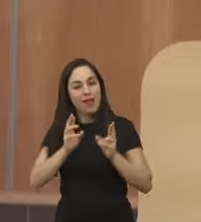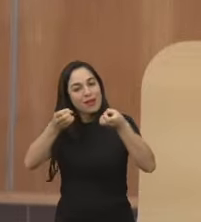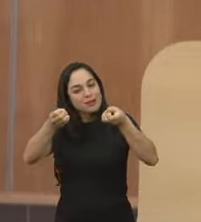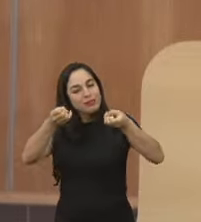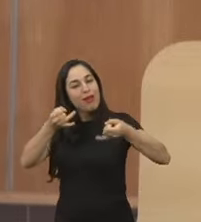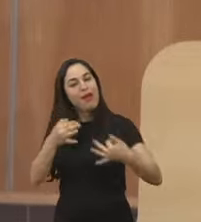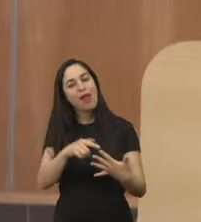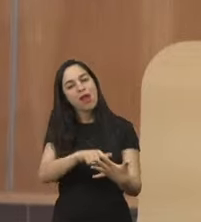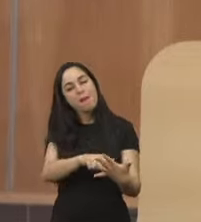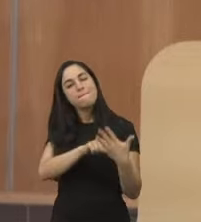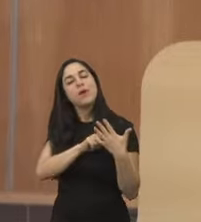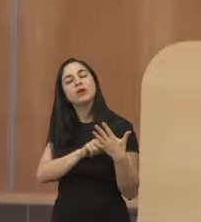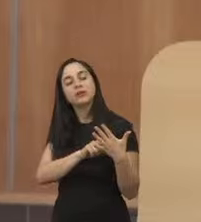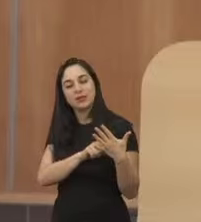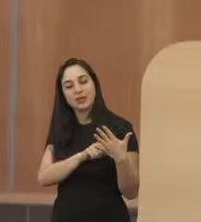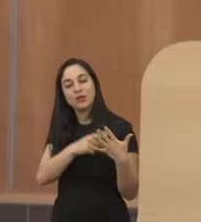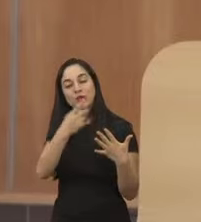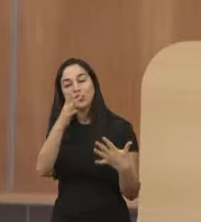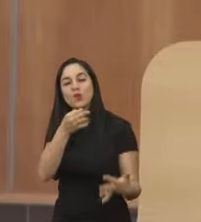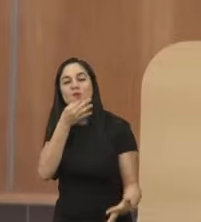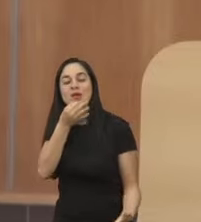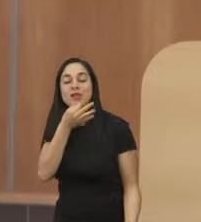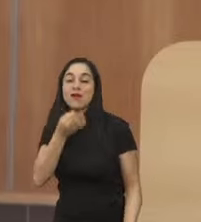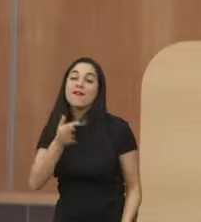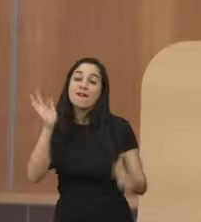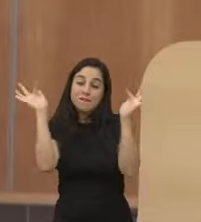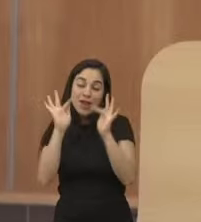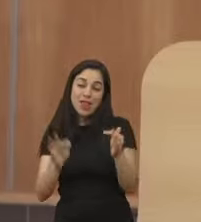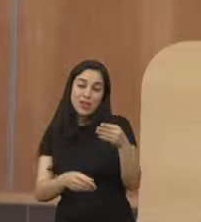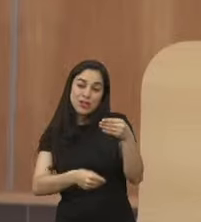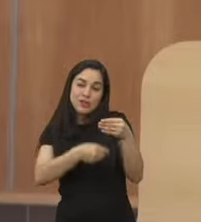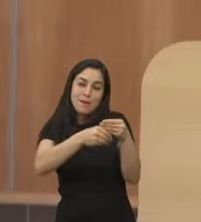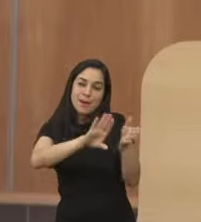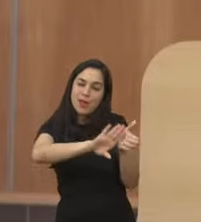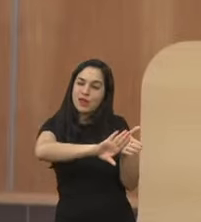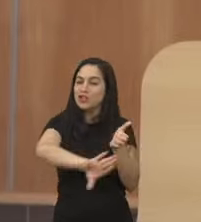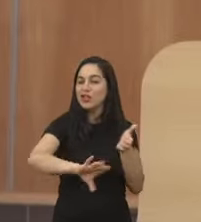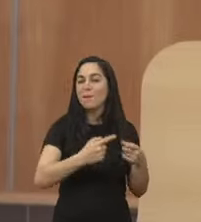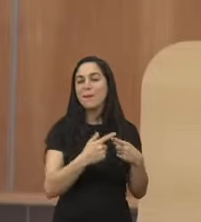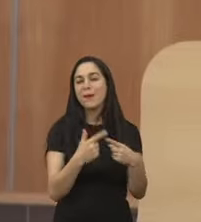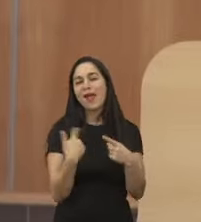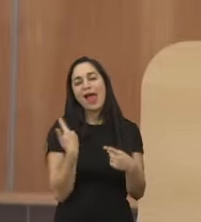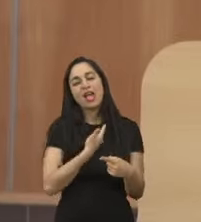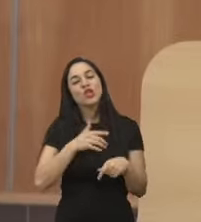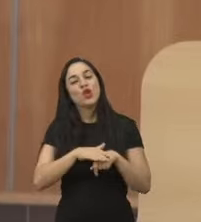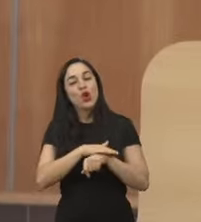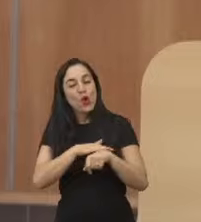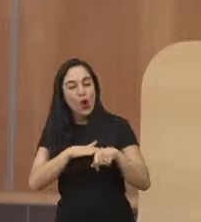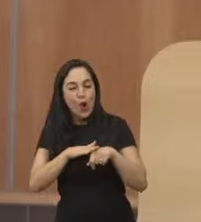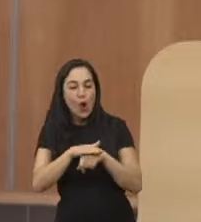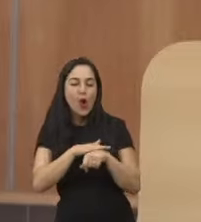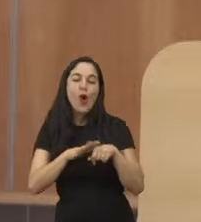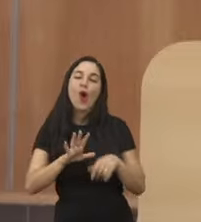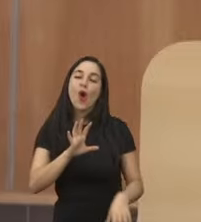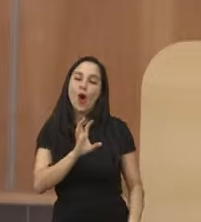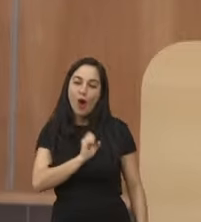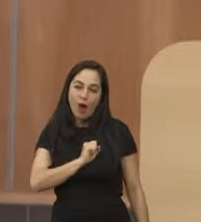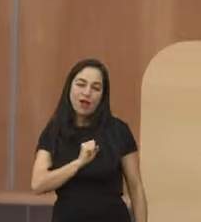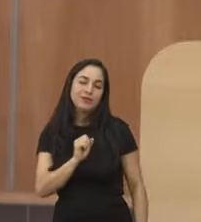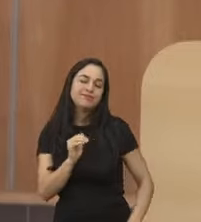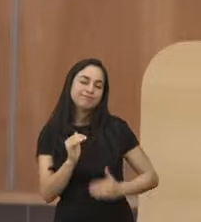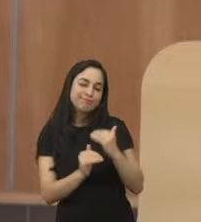mostrando aí o ponto de vocês, e feliz de retirar a emenda, porque a gente aqui gosta de conversar com o povo, a gente gosta de construir, é o que